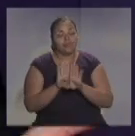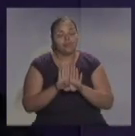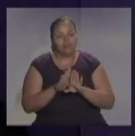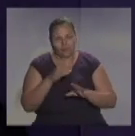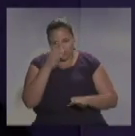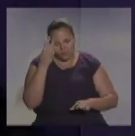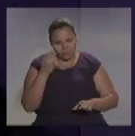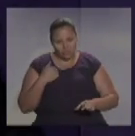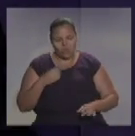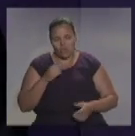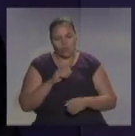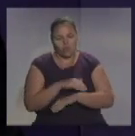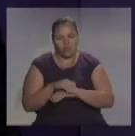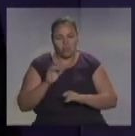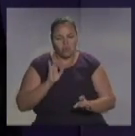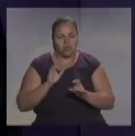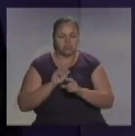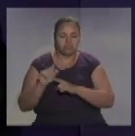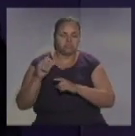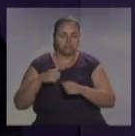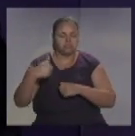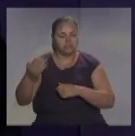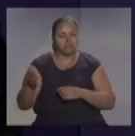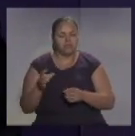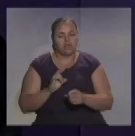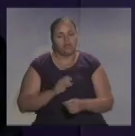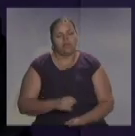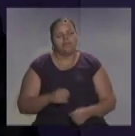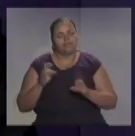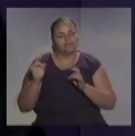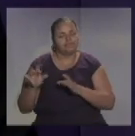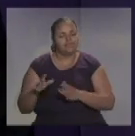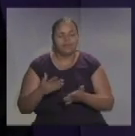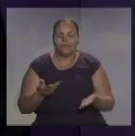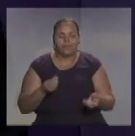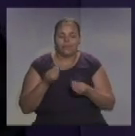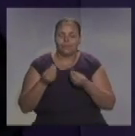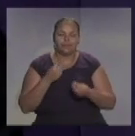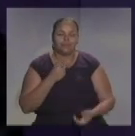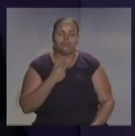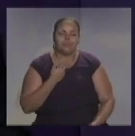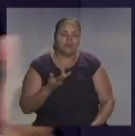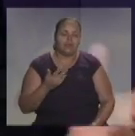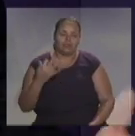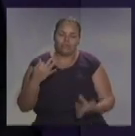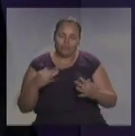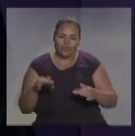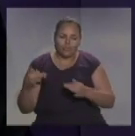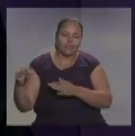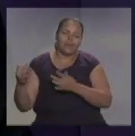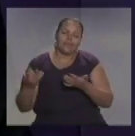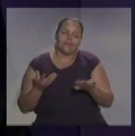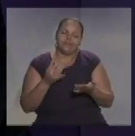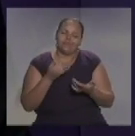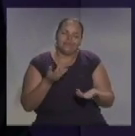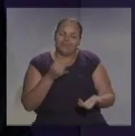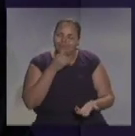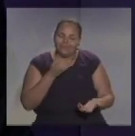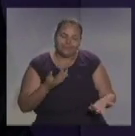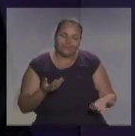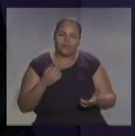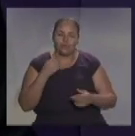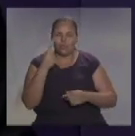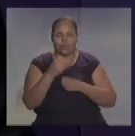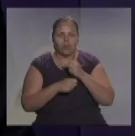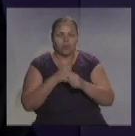se é dever do Estado, enfim. Então, eu espero que essa dor, já estamos quase chegando no final do ano, passamos esse